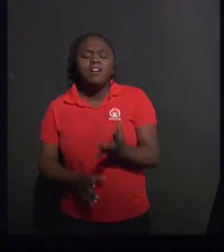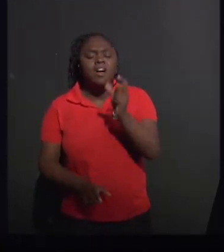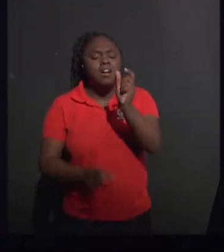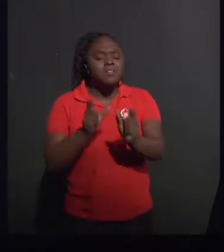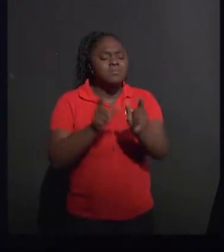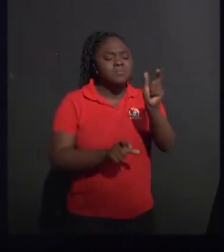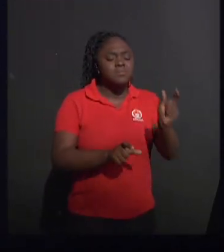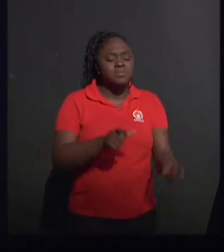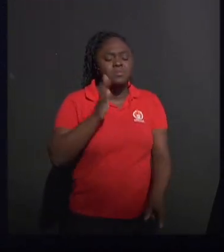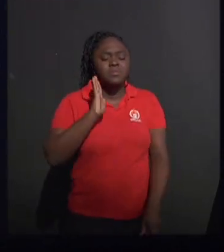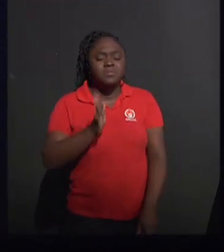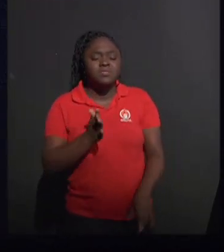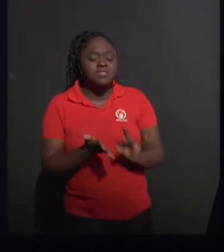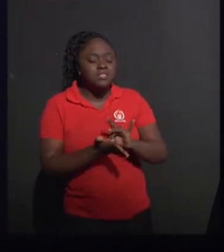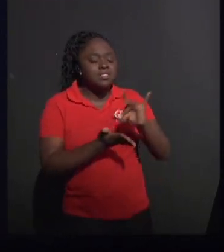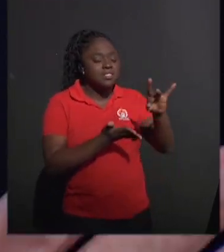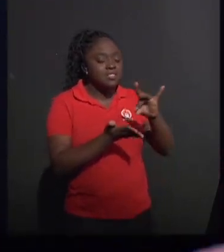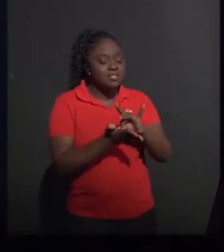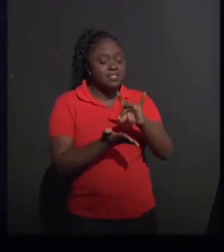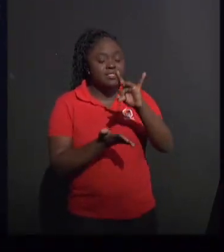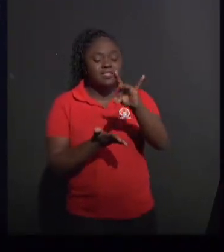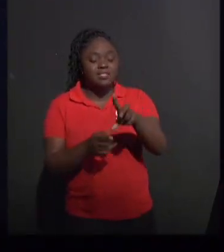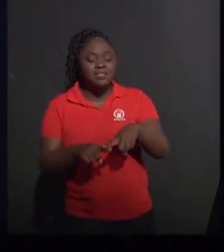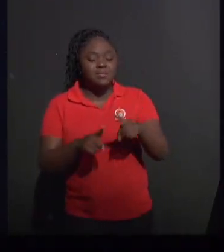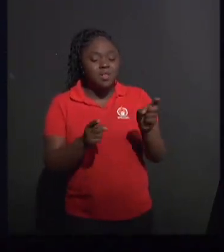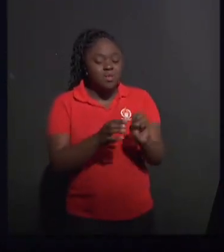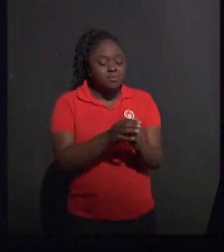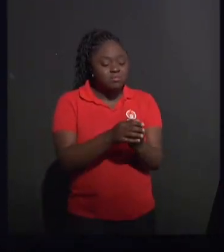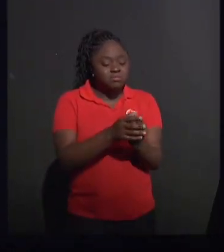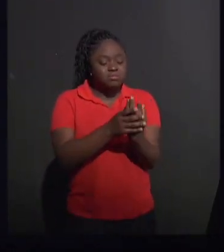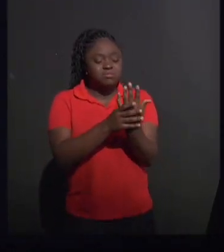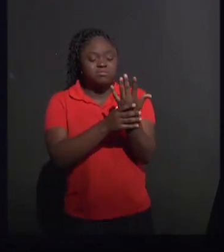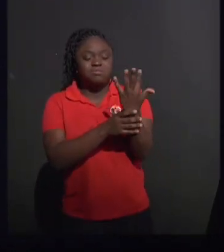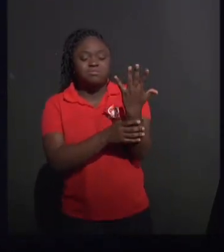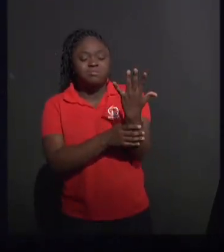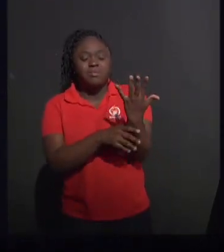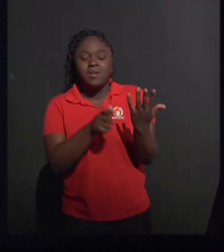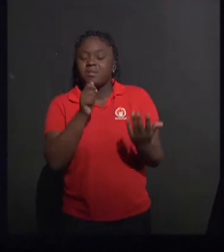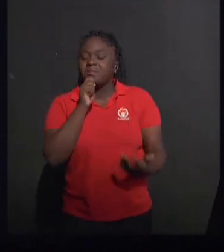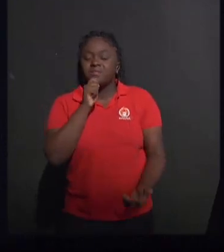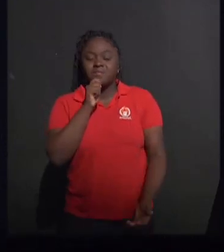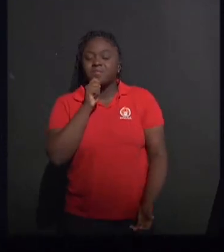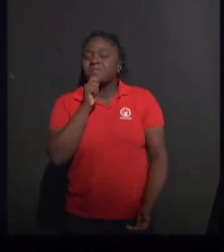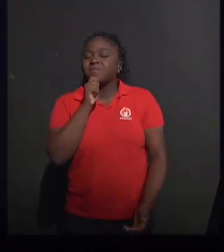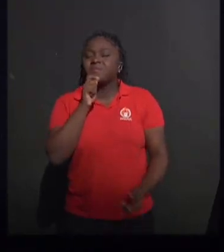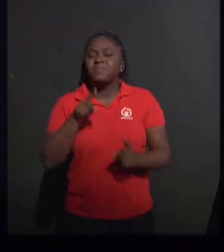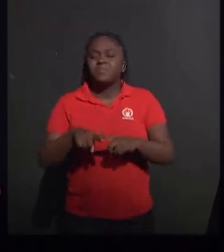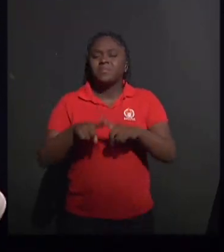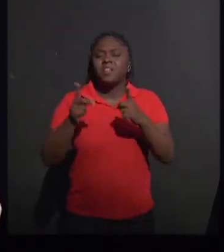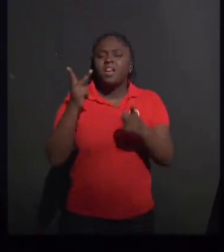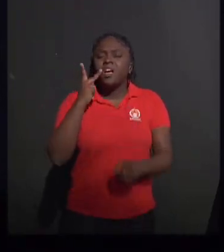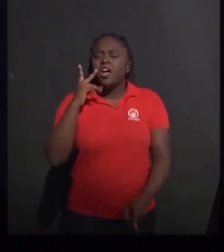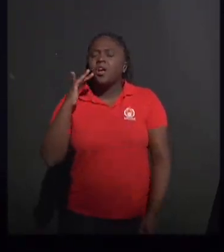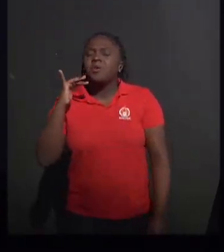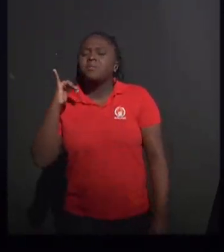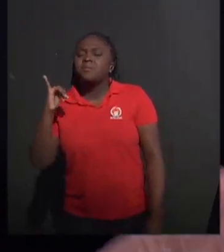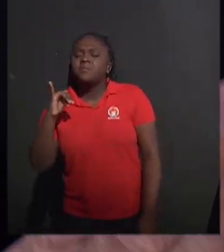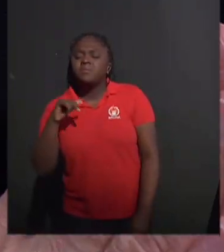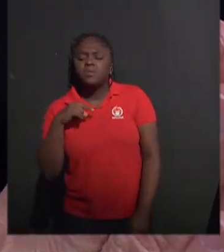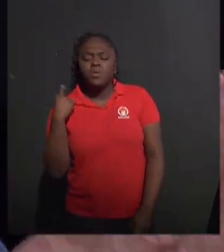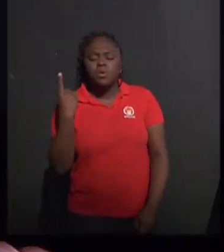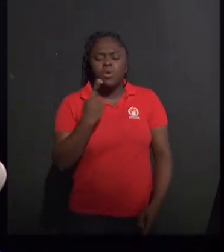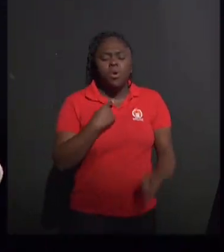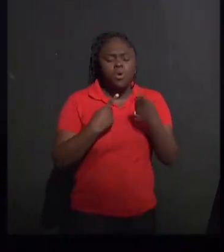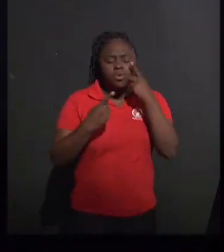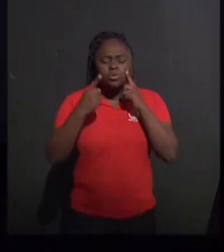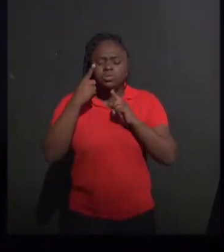foi plantada, mas não floresceu, Senhor. Mas, ó Pai, com nossas lágrimas, com